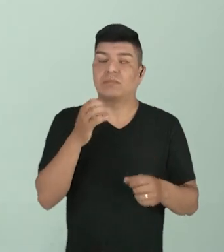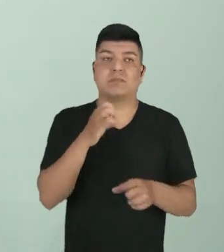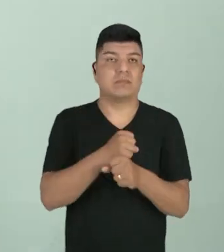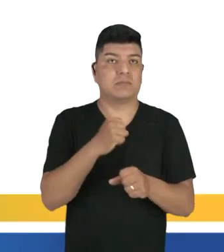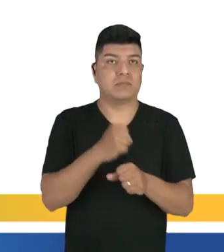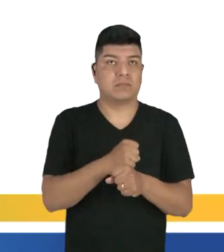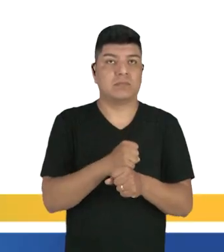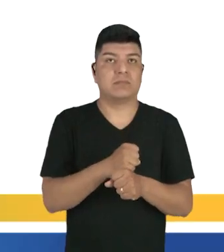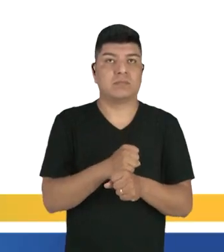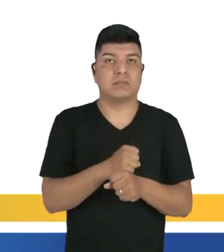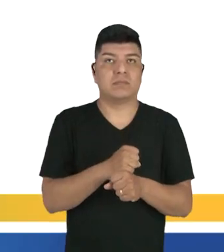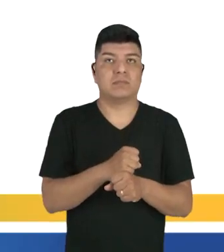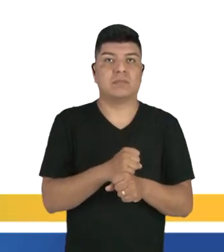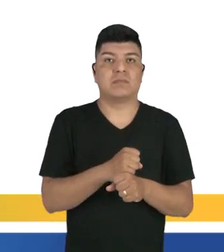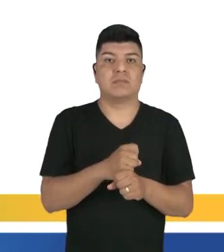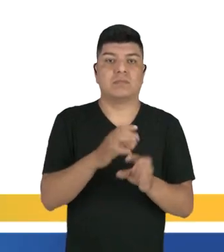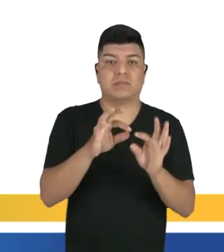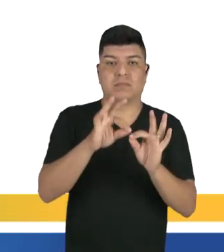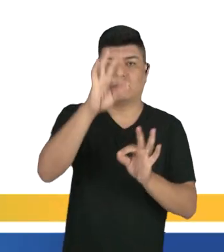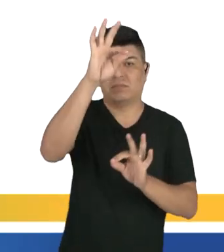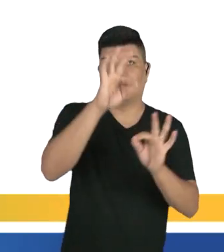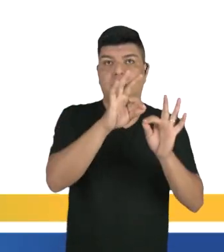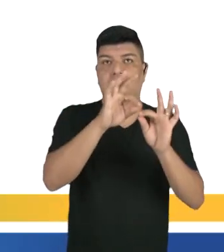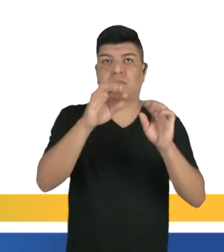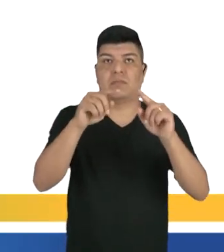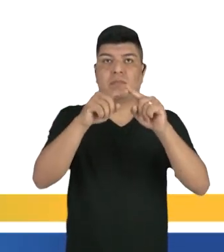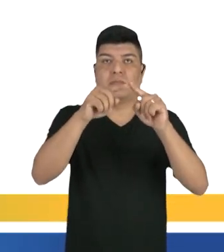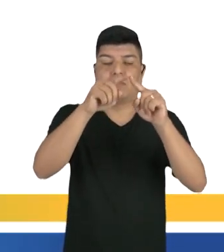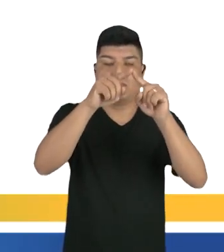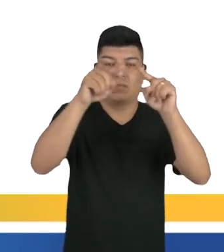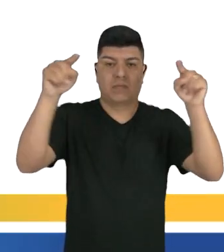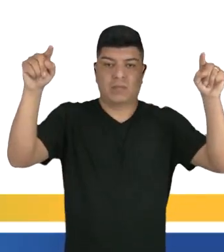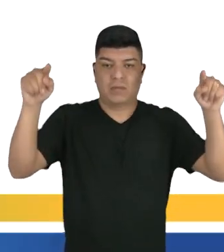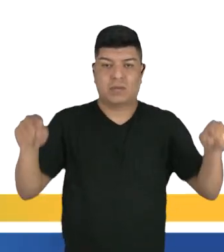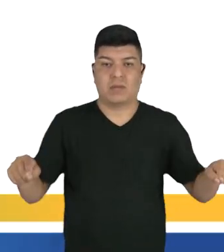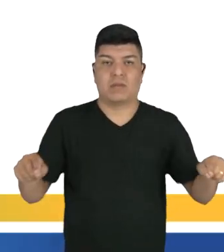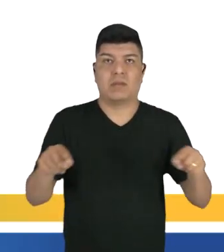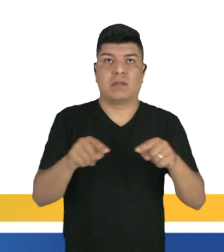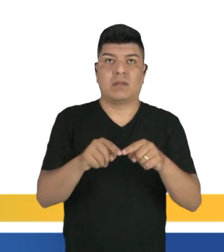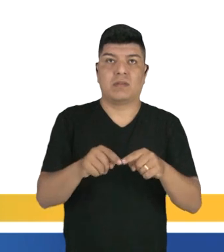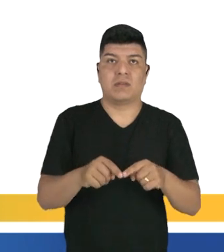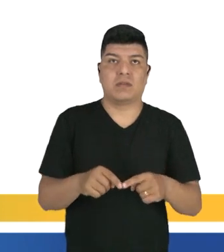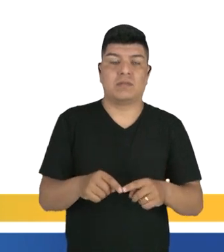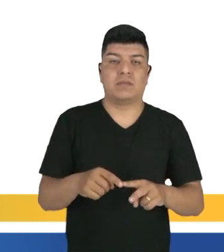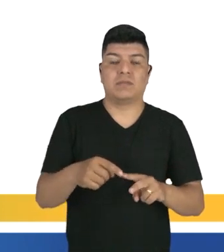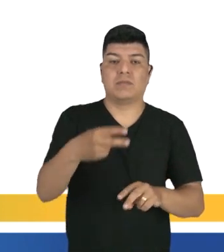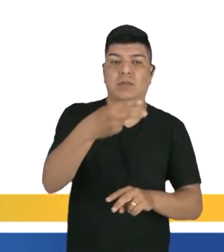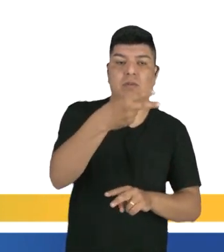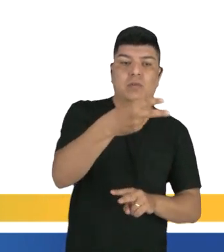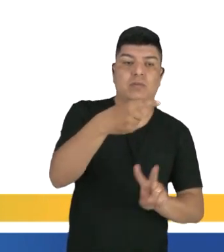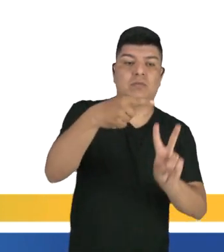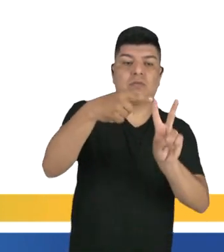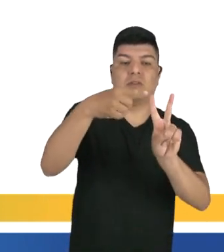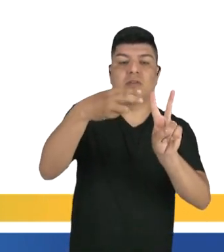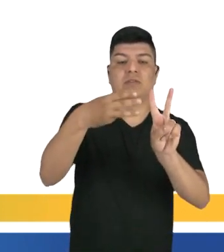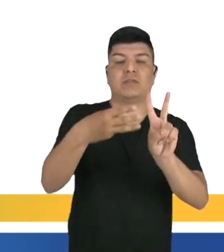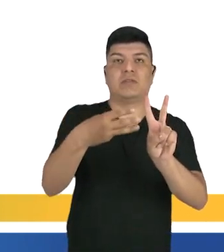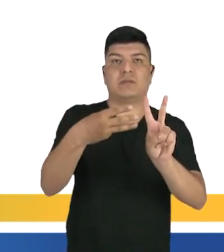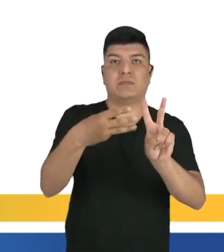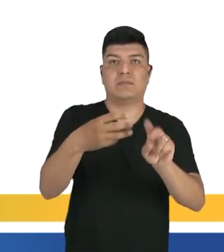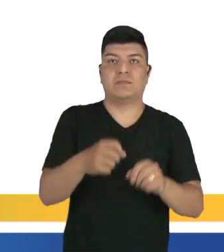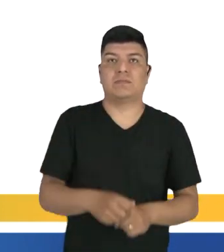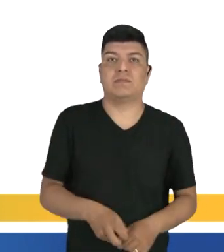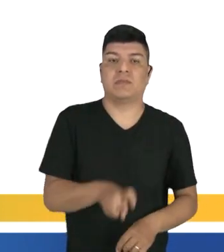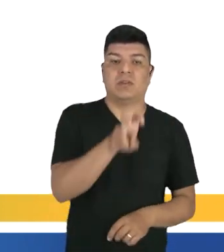o perímetro e a área, né, desse retângulo aqui de dimensões 2 raiz de 3, né, e